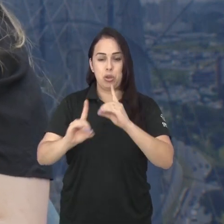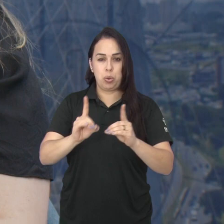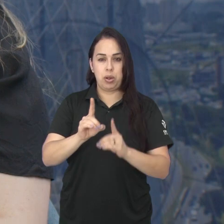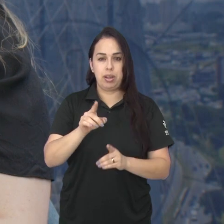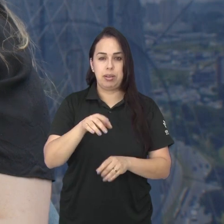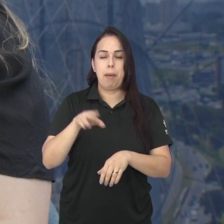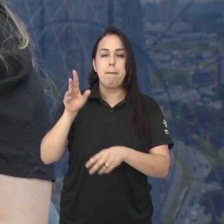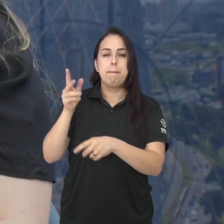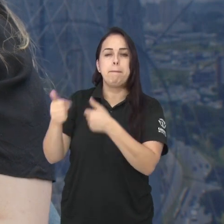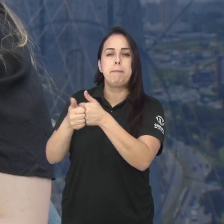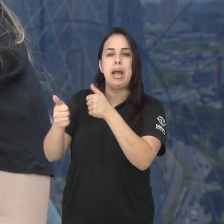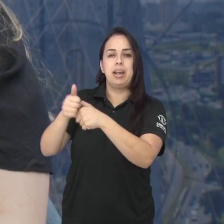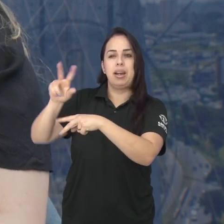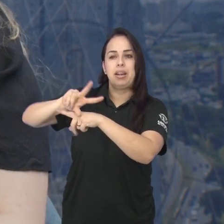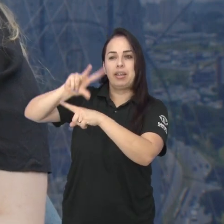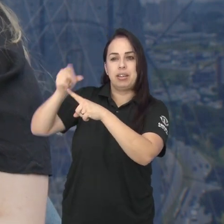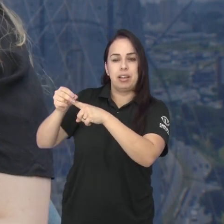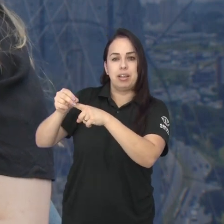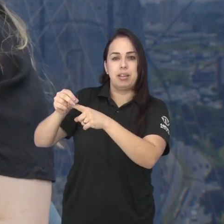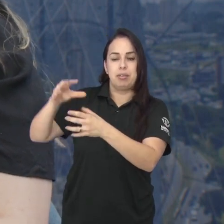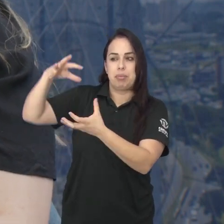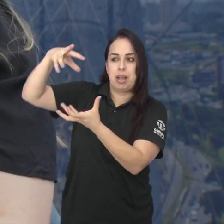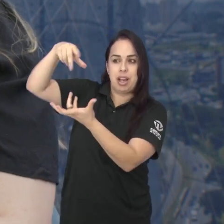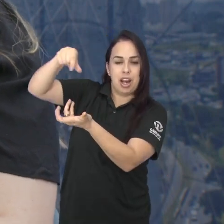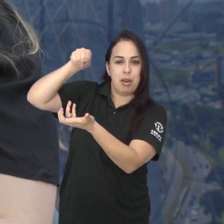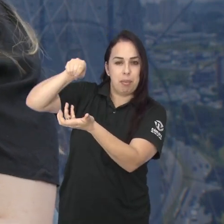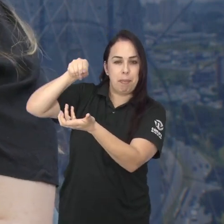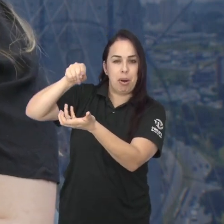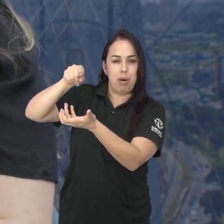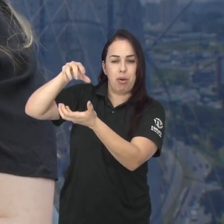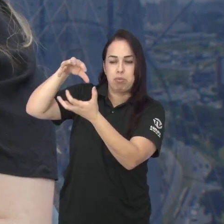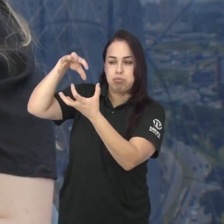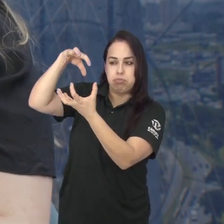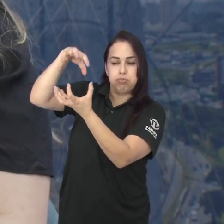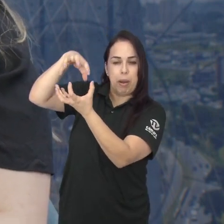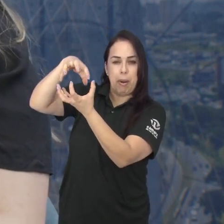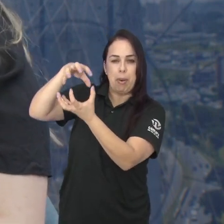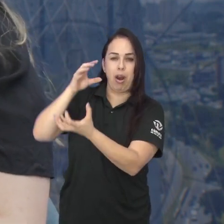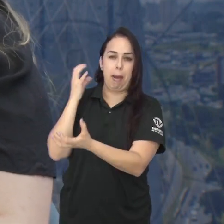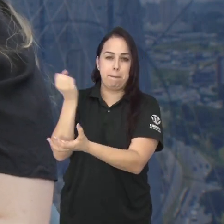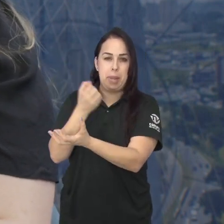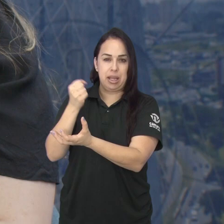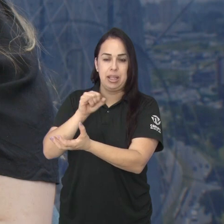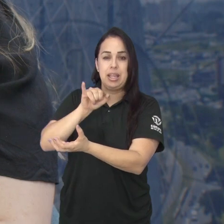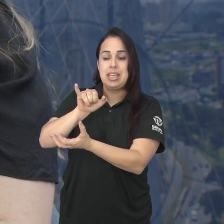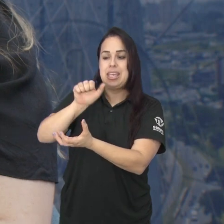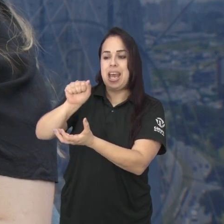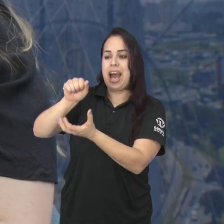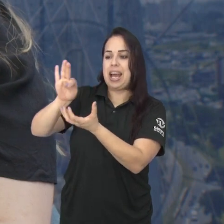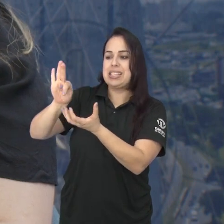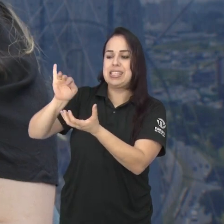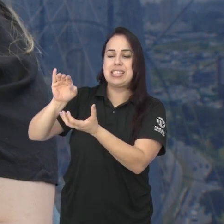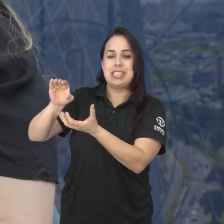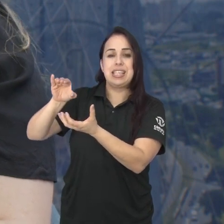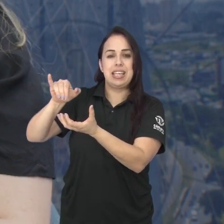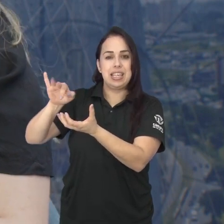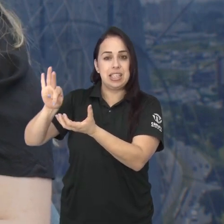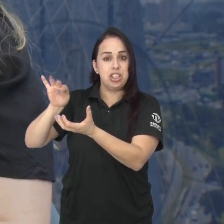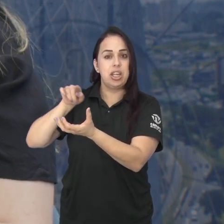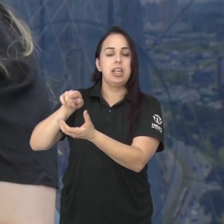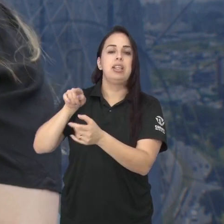consegue ver, né, uma bola branca escrita IACIT. Esses radares meteorológicos, eles são de